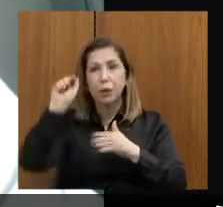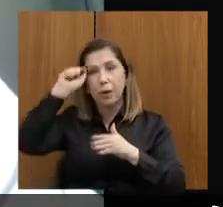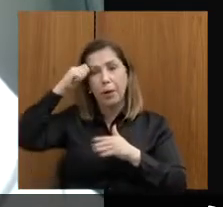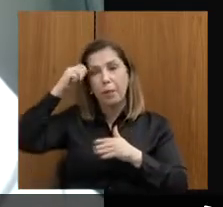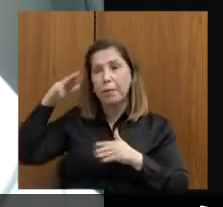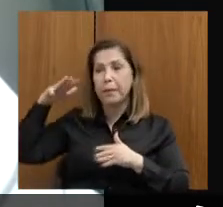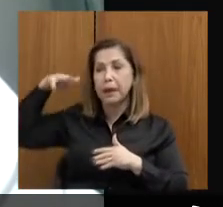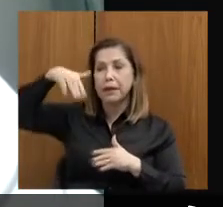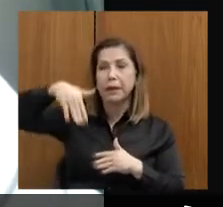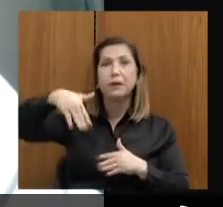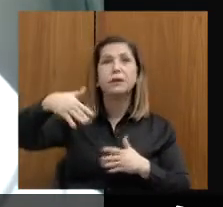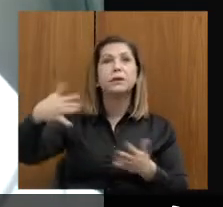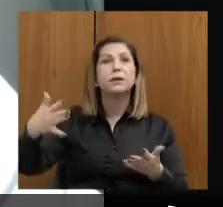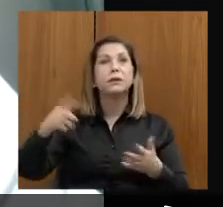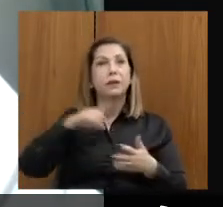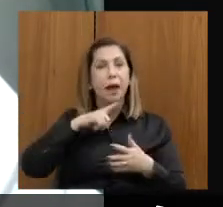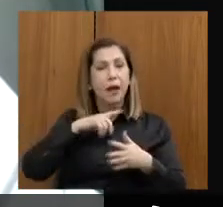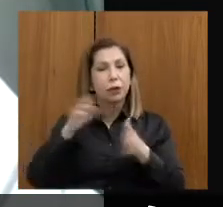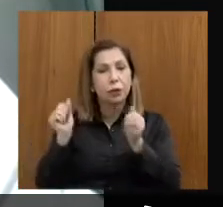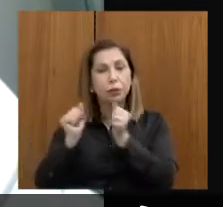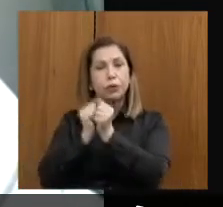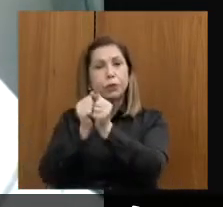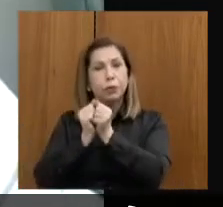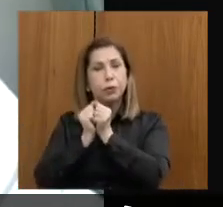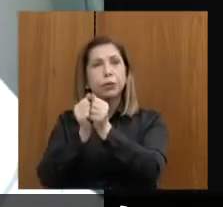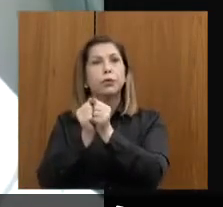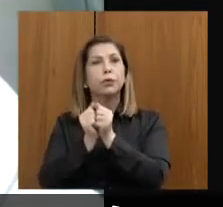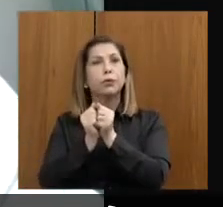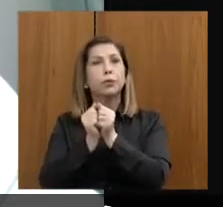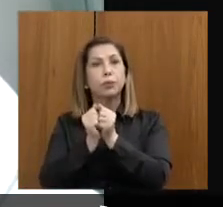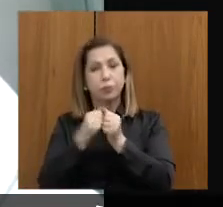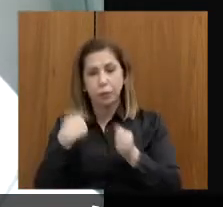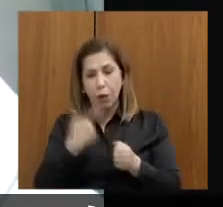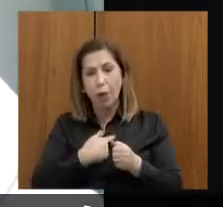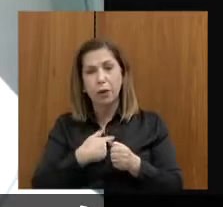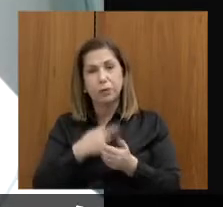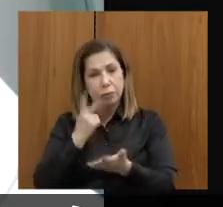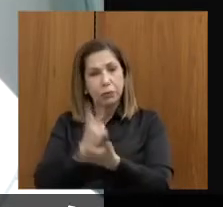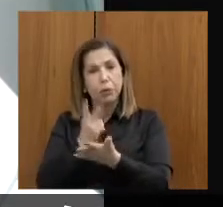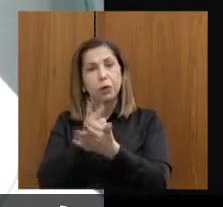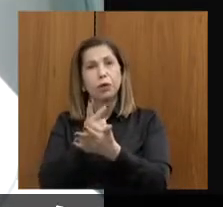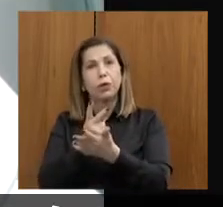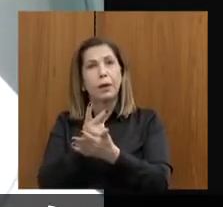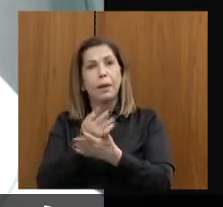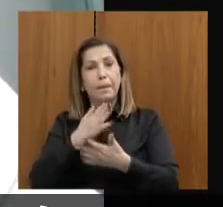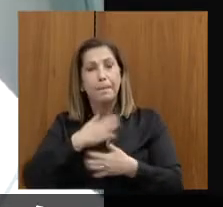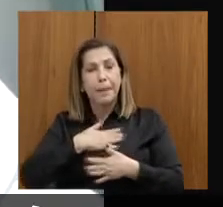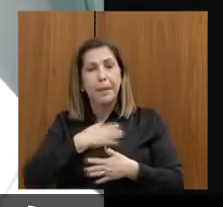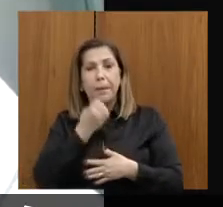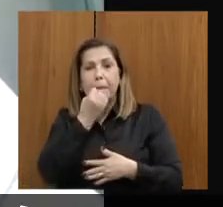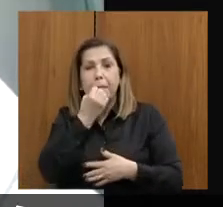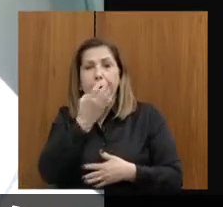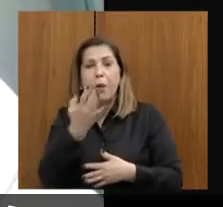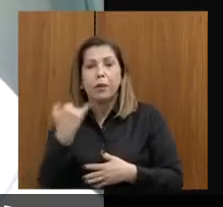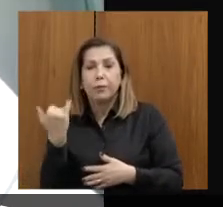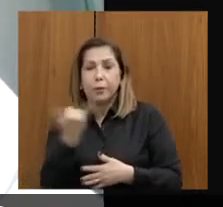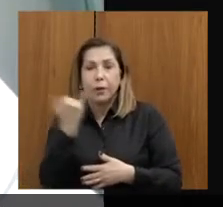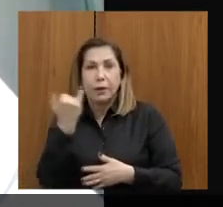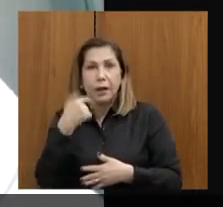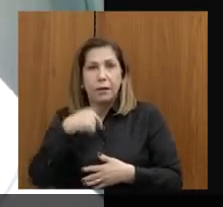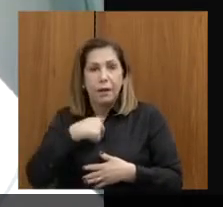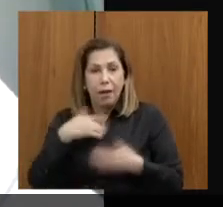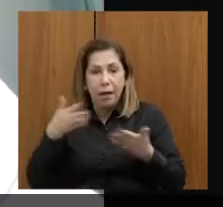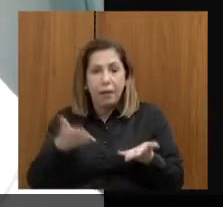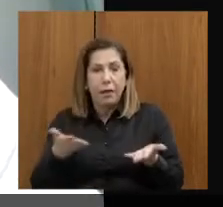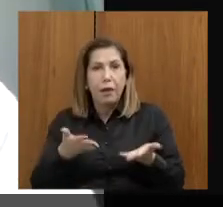então gostei muito para fazer junto a gente à disposição para tu tivesse havido para mim foi muito rico foi muito importante pra